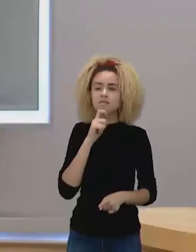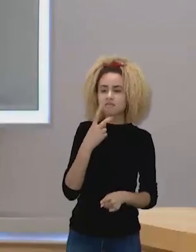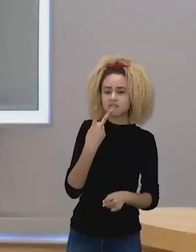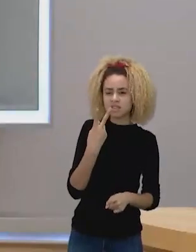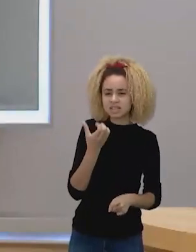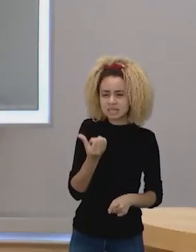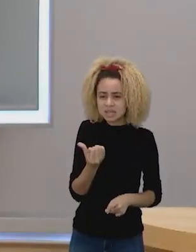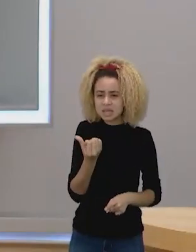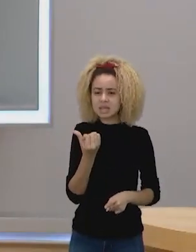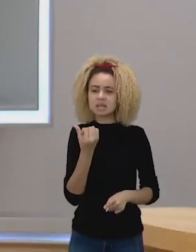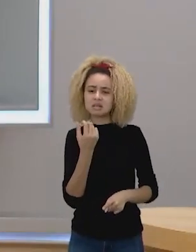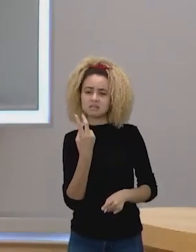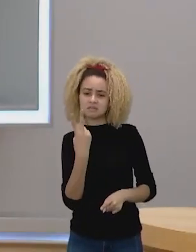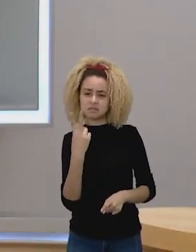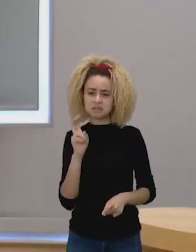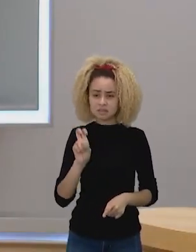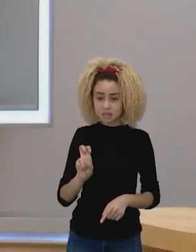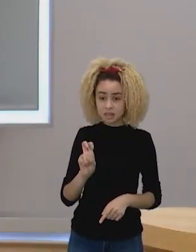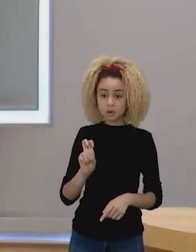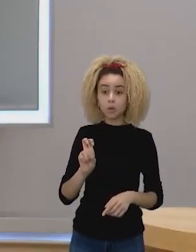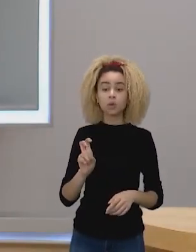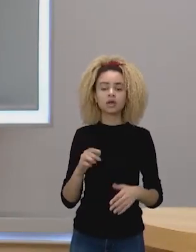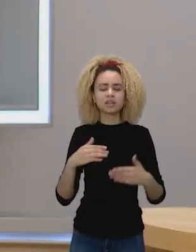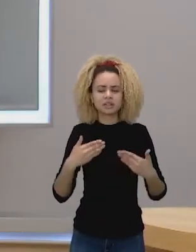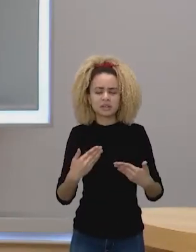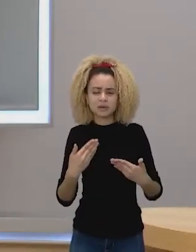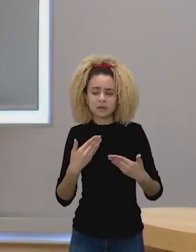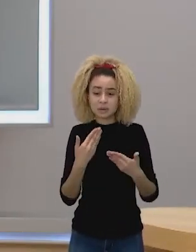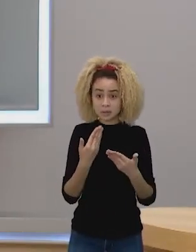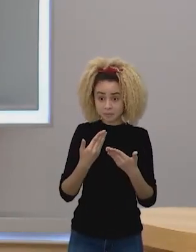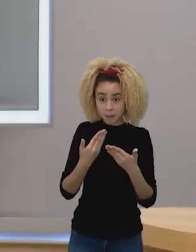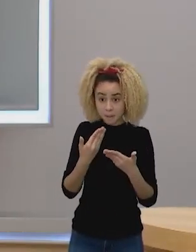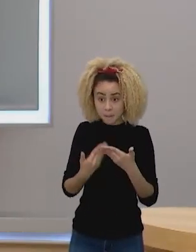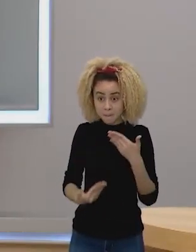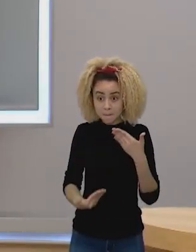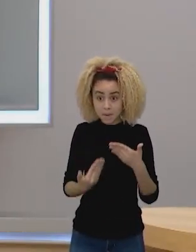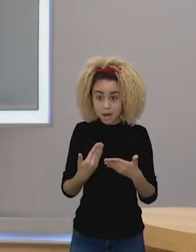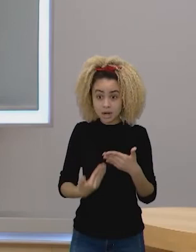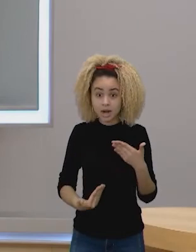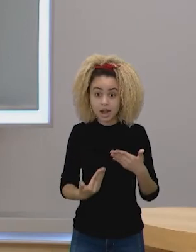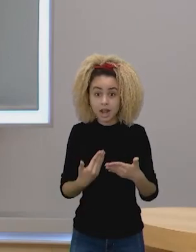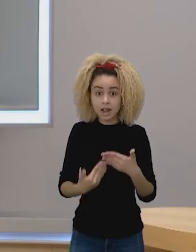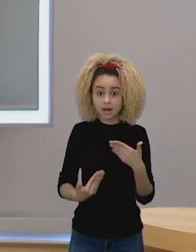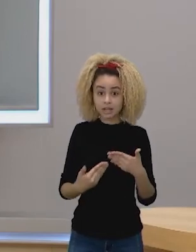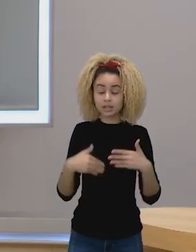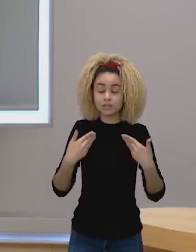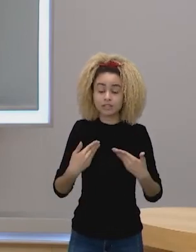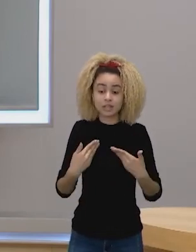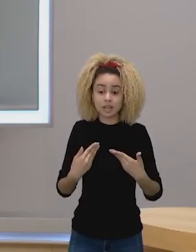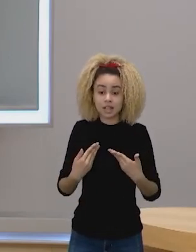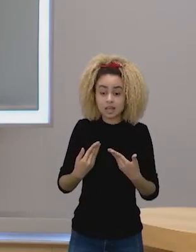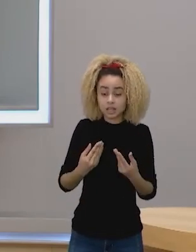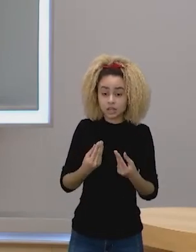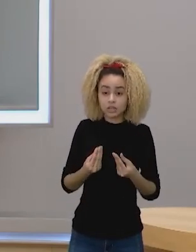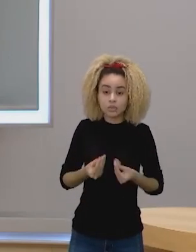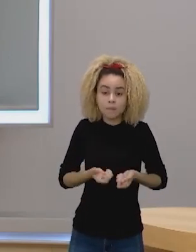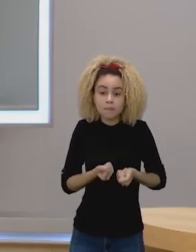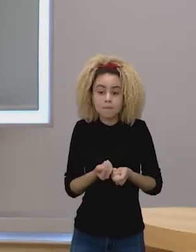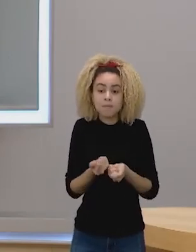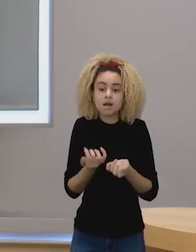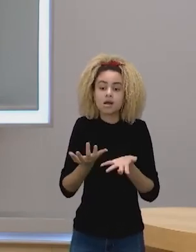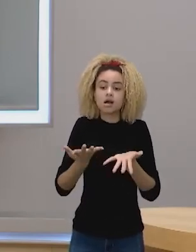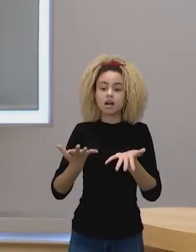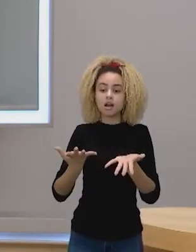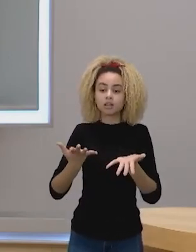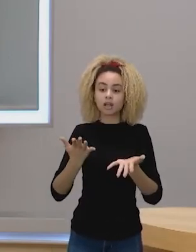verdade? E aí você fica perdendo ali calor, porque sua temperatura está maior, você fornece calor para o ambiente. Então você está ali, enquanto você